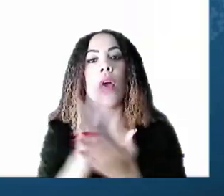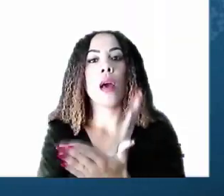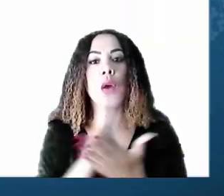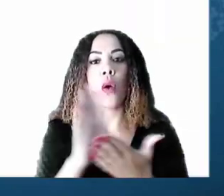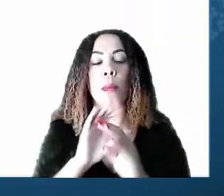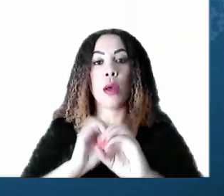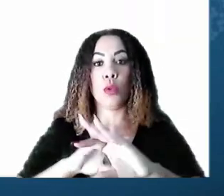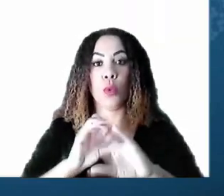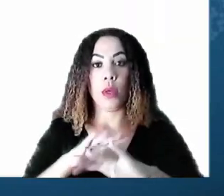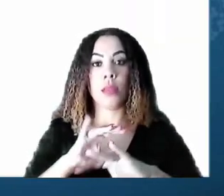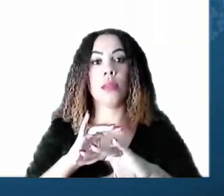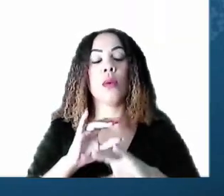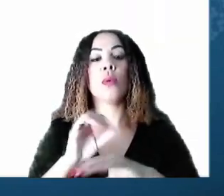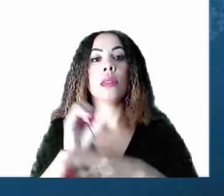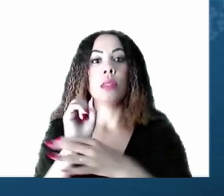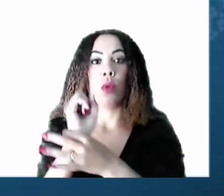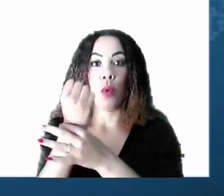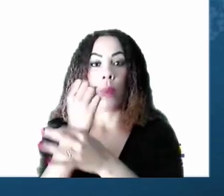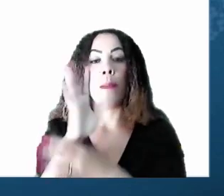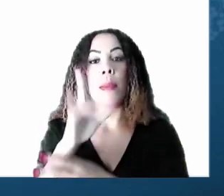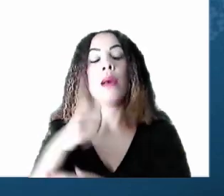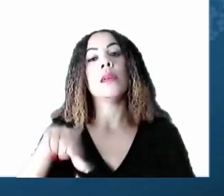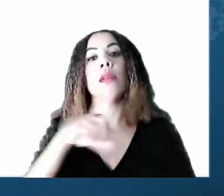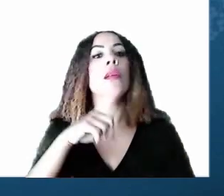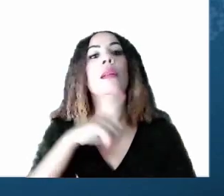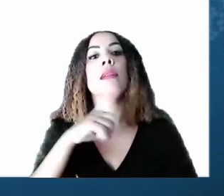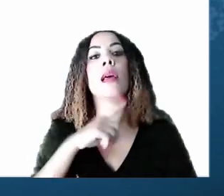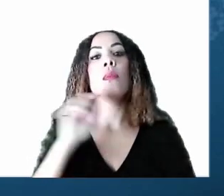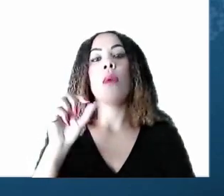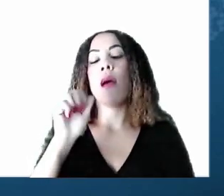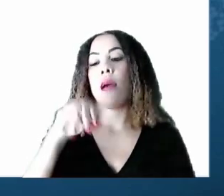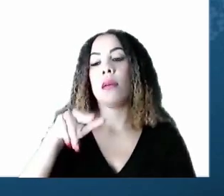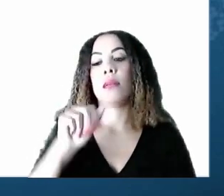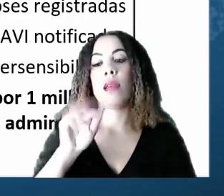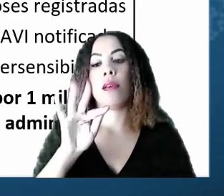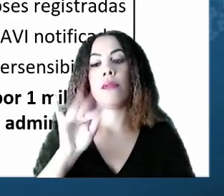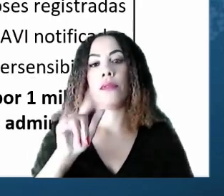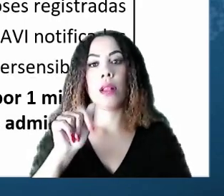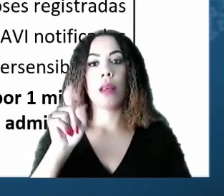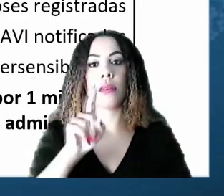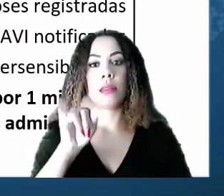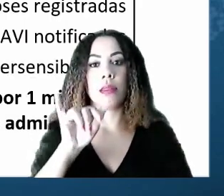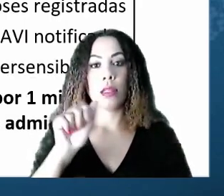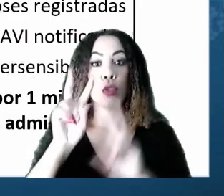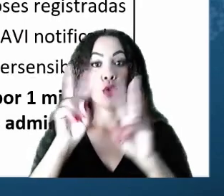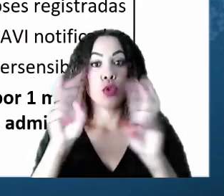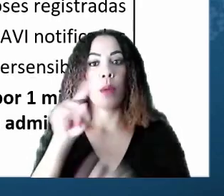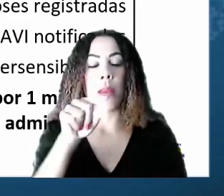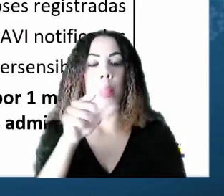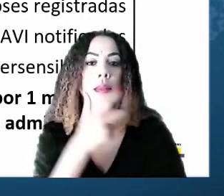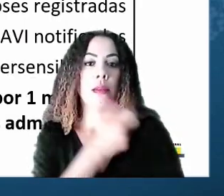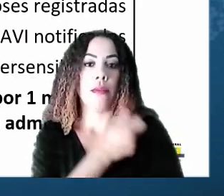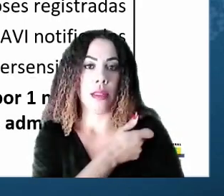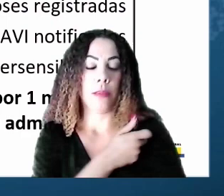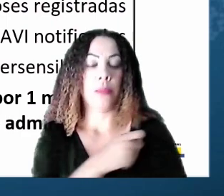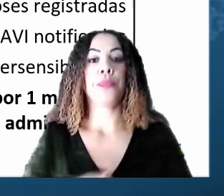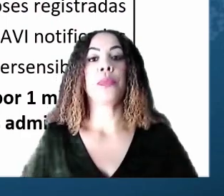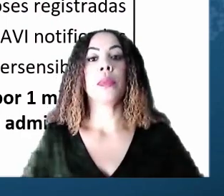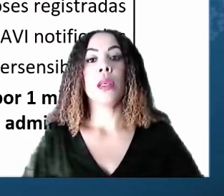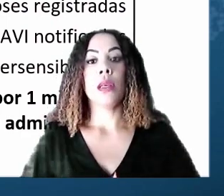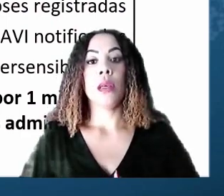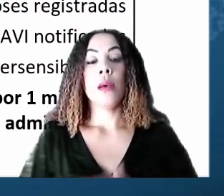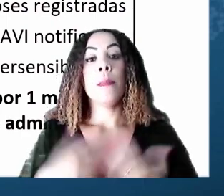nós tivemos um sinal de segurança de anafilaxia com relação a essa vacina. Então, a vacinação ela